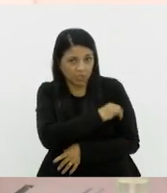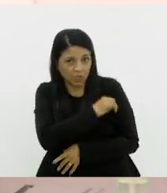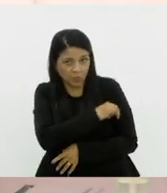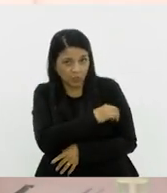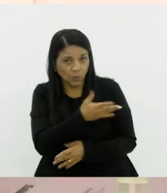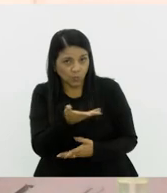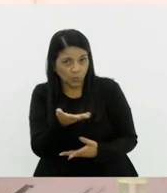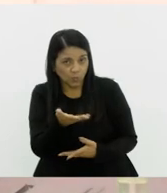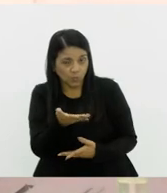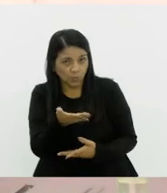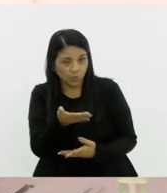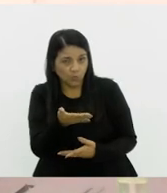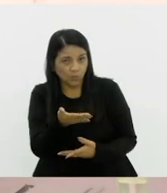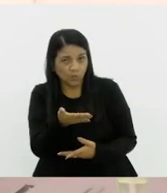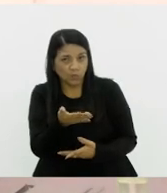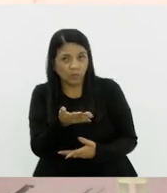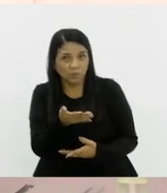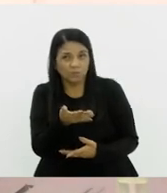disso?